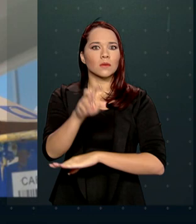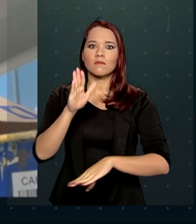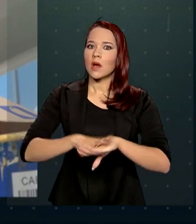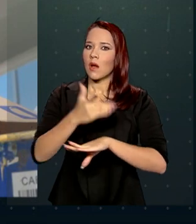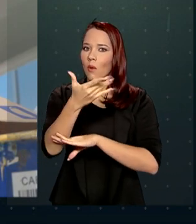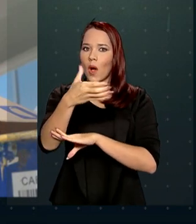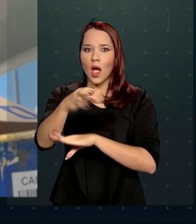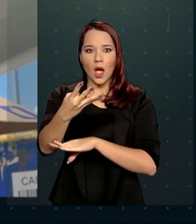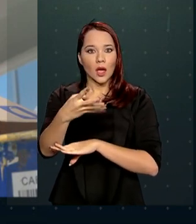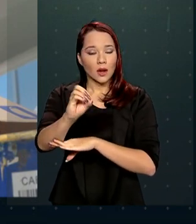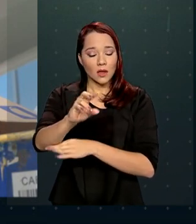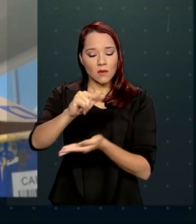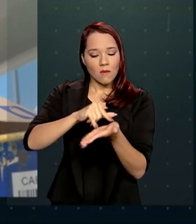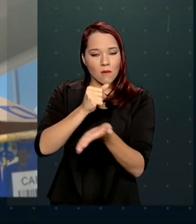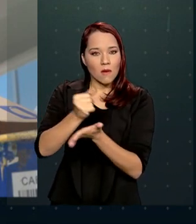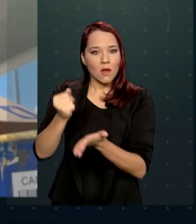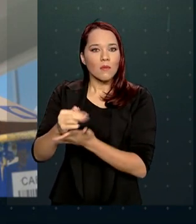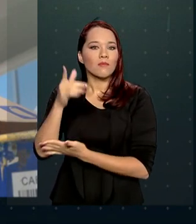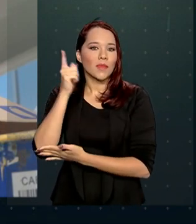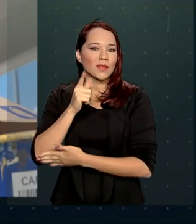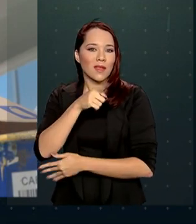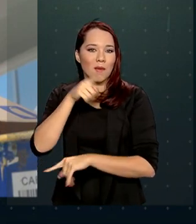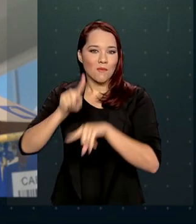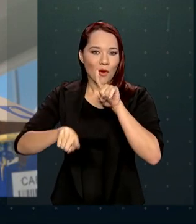40 contratados para trazer equipamentos de proteção da